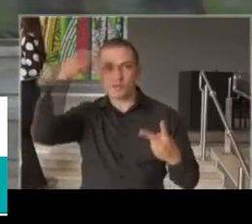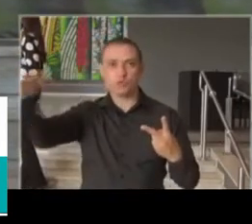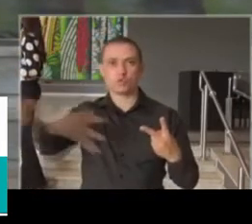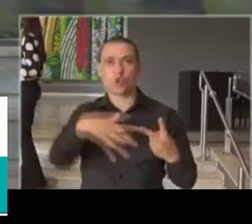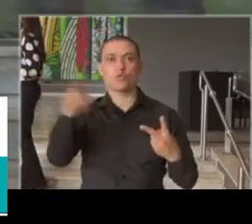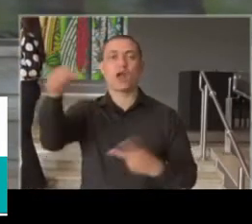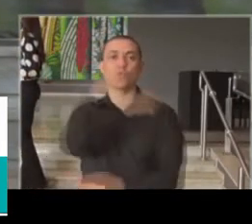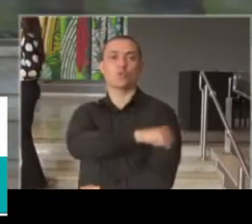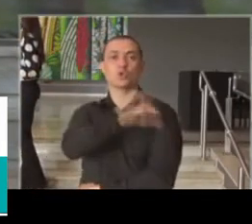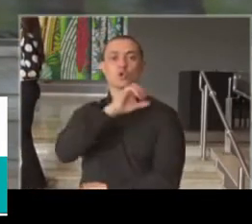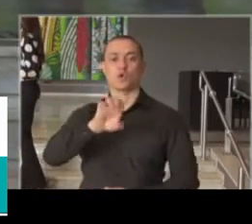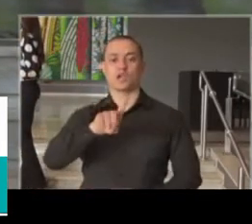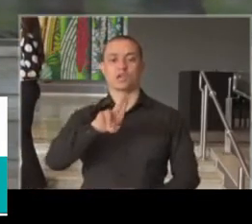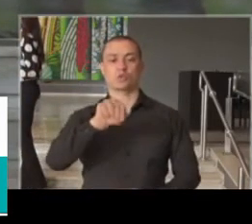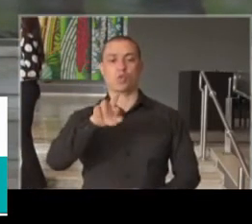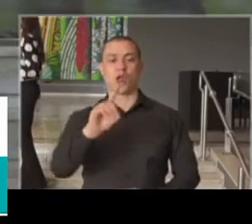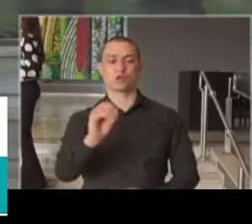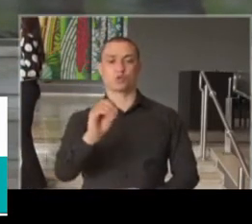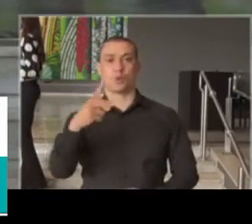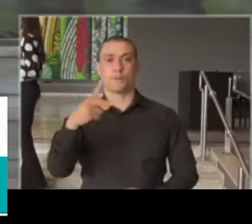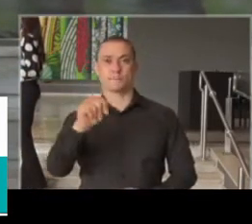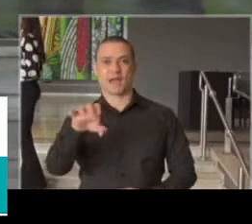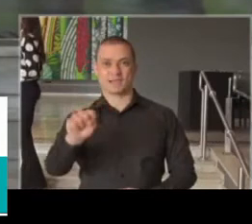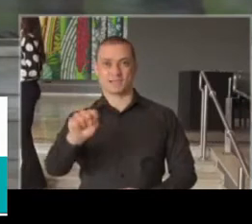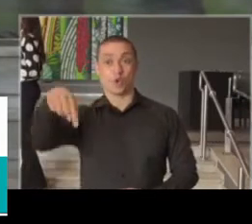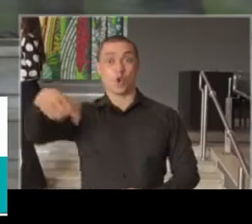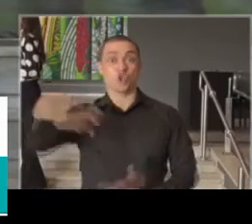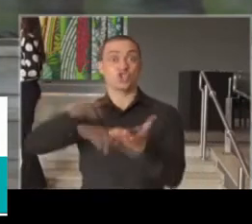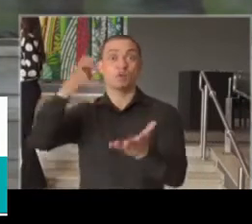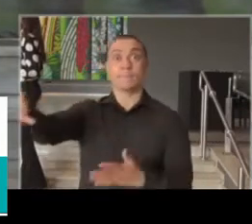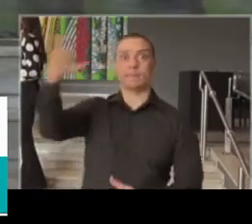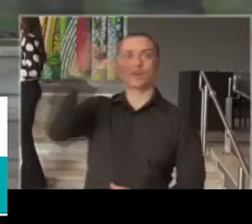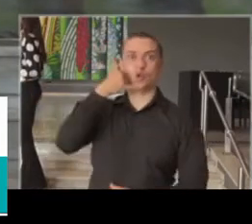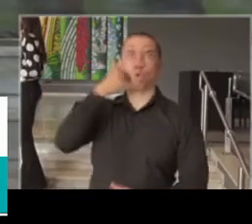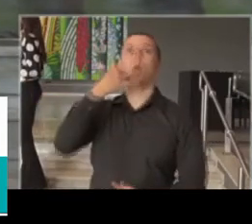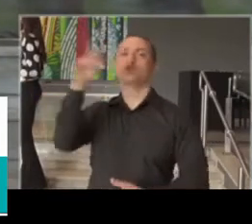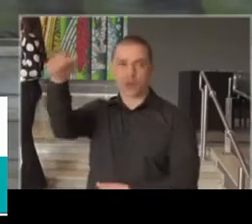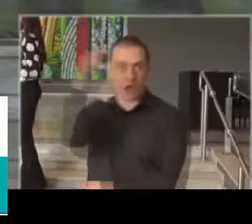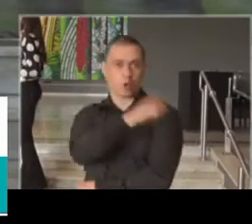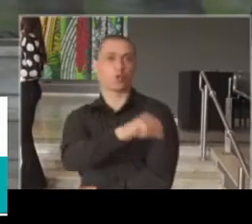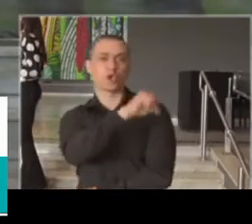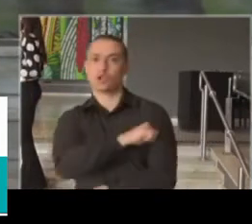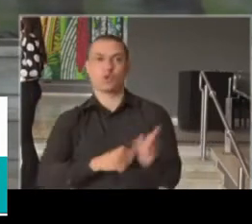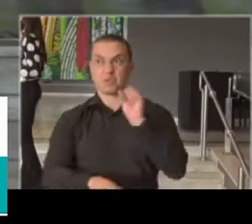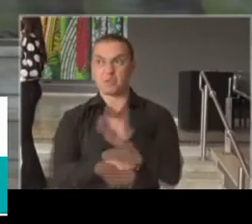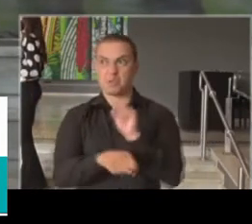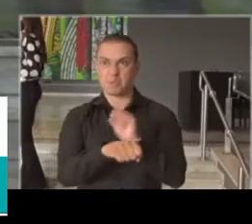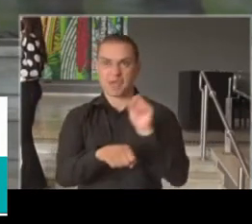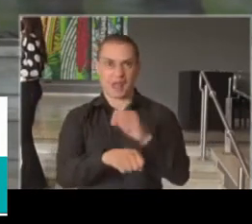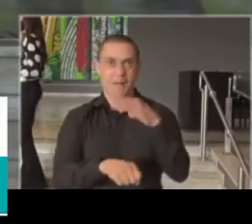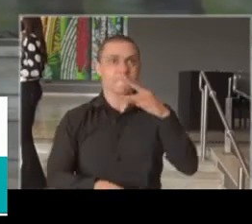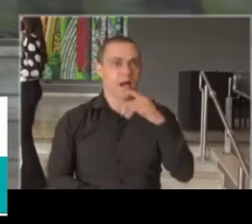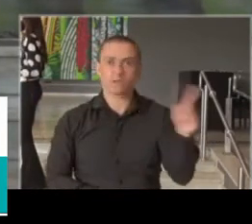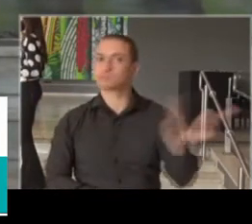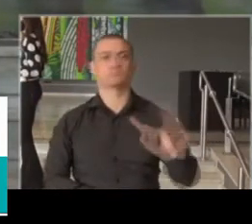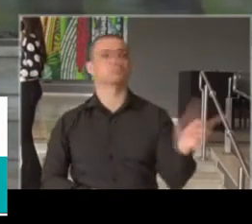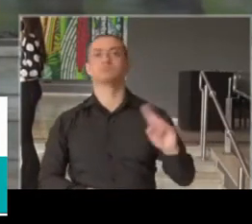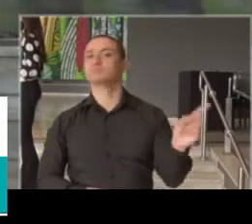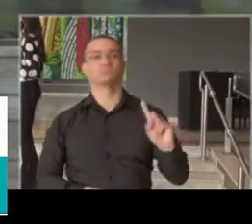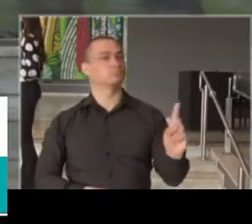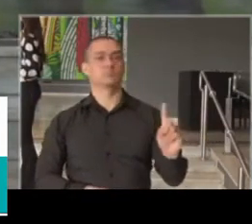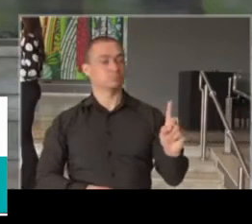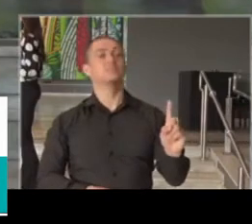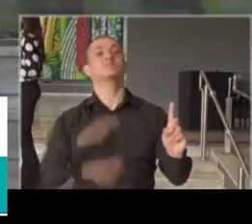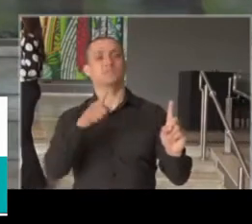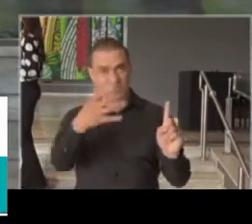Rio de Janeiro, Eduardo Paes, me telefonou hoje pela manhã, dizendo que o Rio de Janeiro não vai ficar aguardando um programa para o mês de